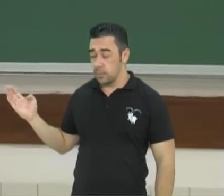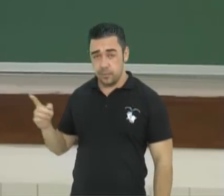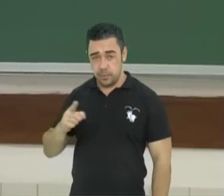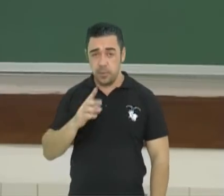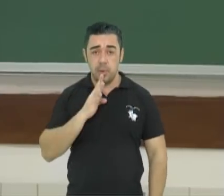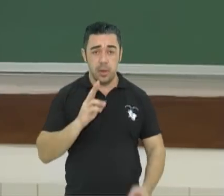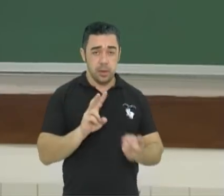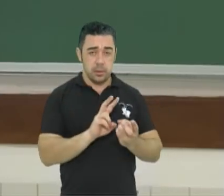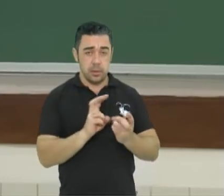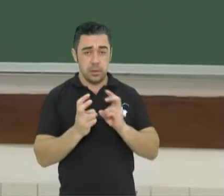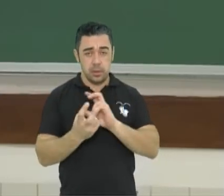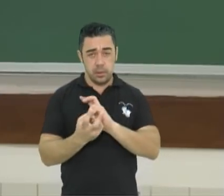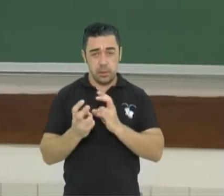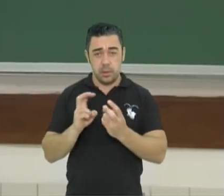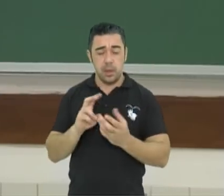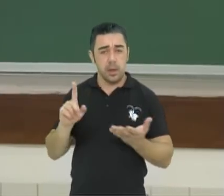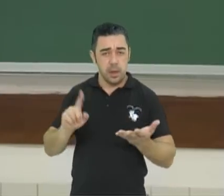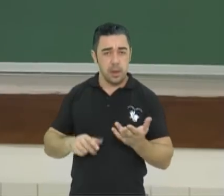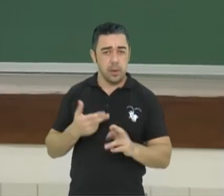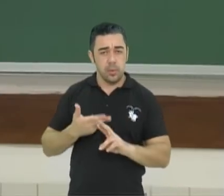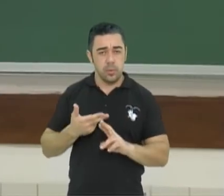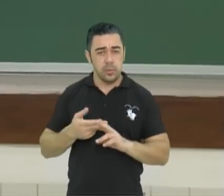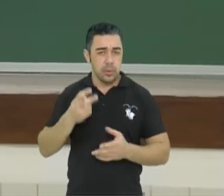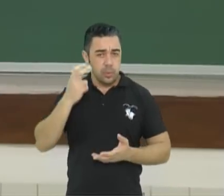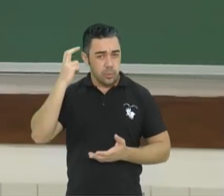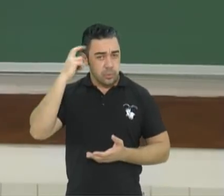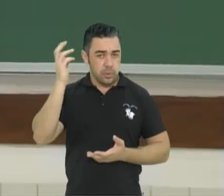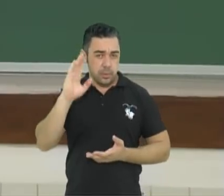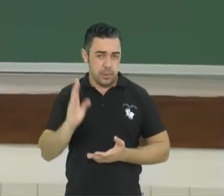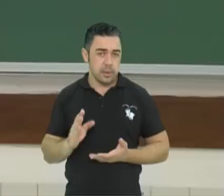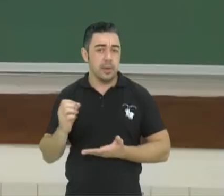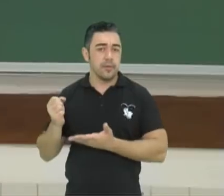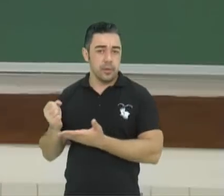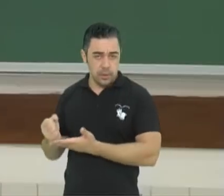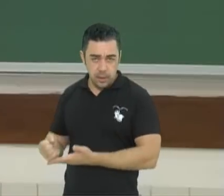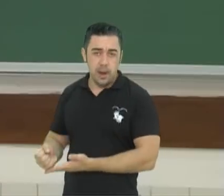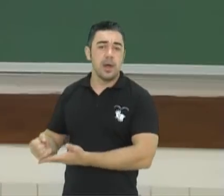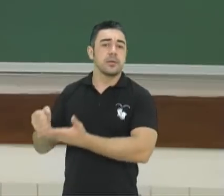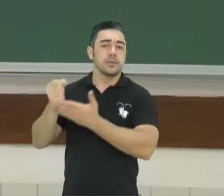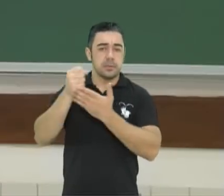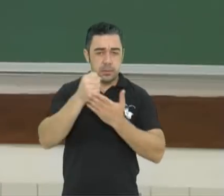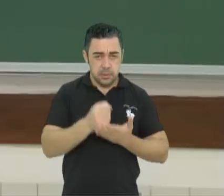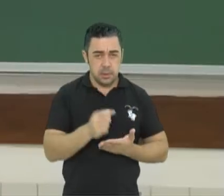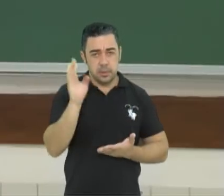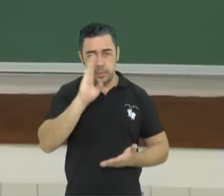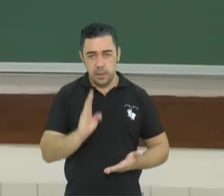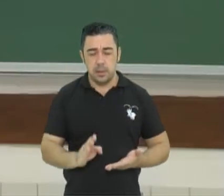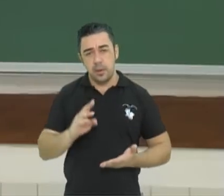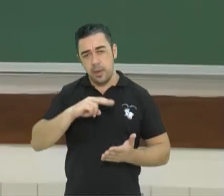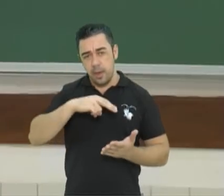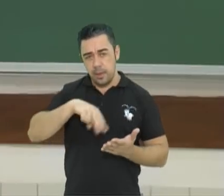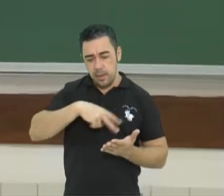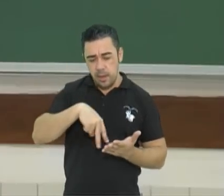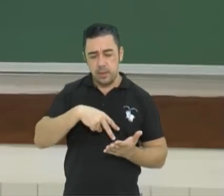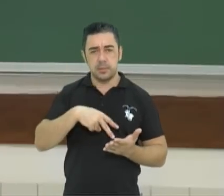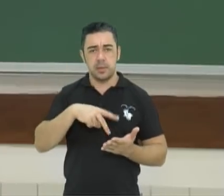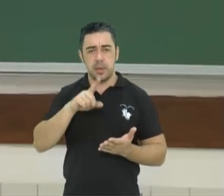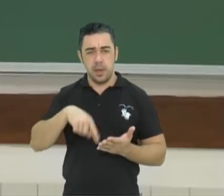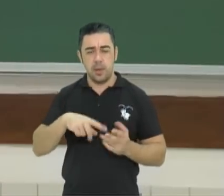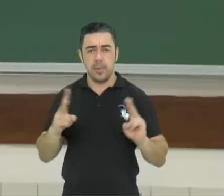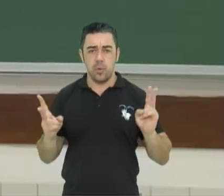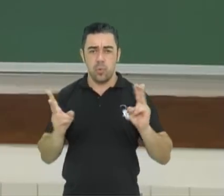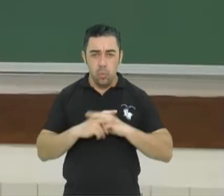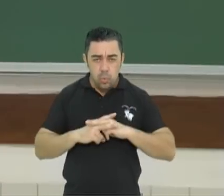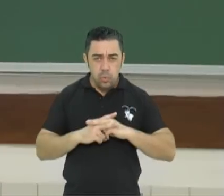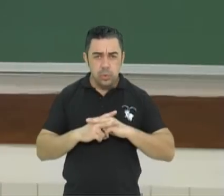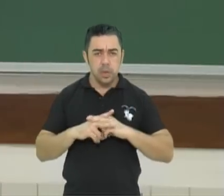né? Que é um dos elementos da cultura brasileira que foram trazidos pelos escravos, né? É uma dança, é um jogo, né? É um